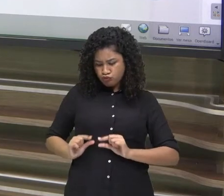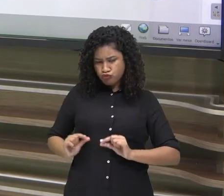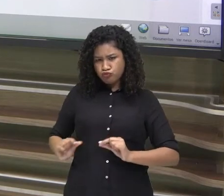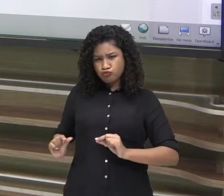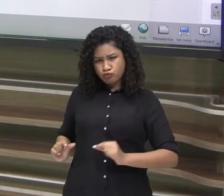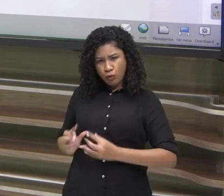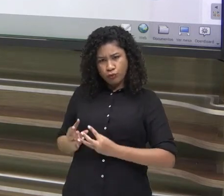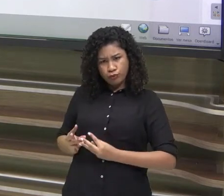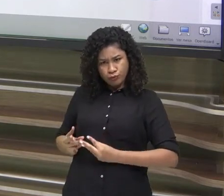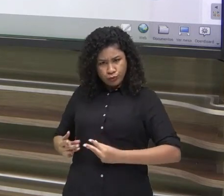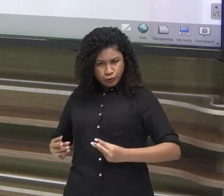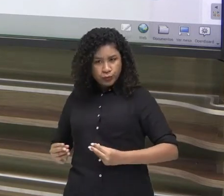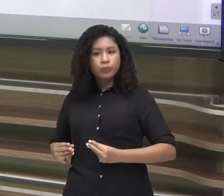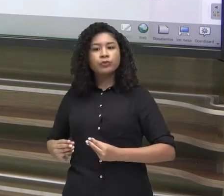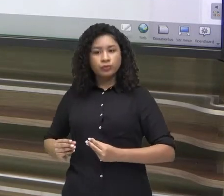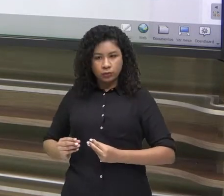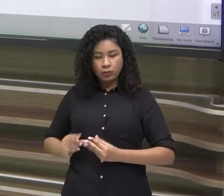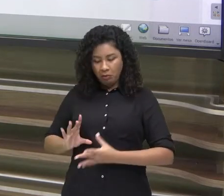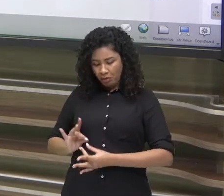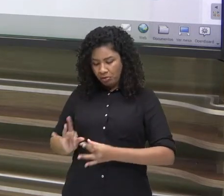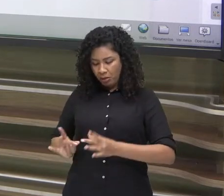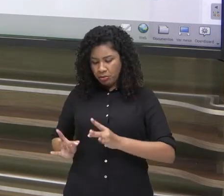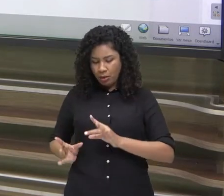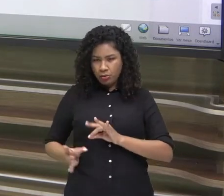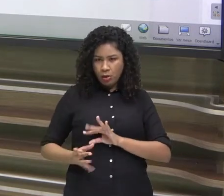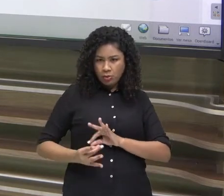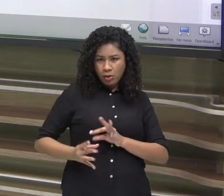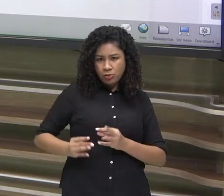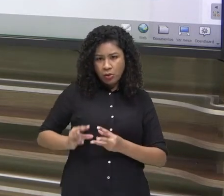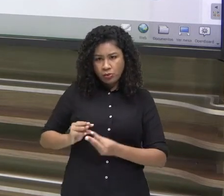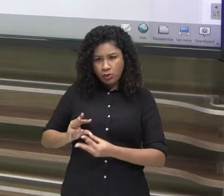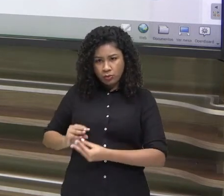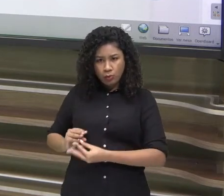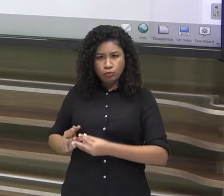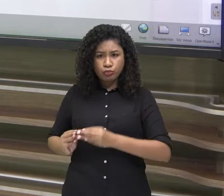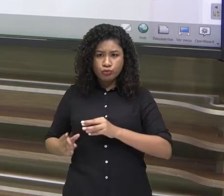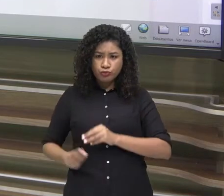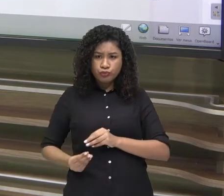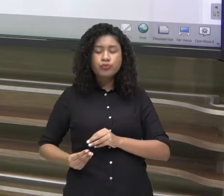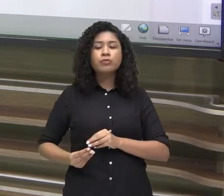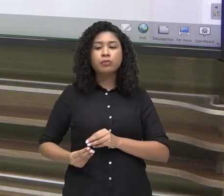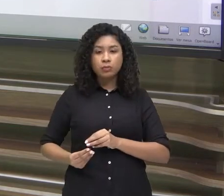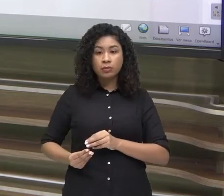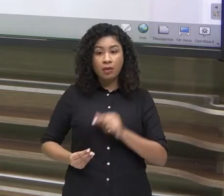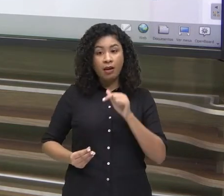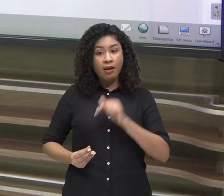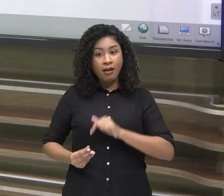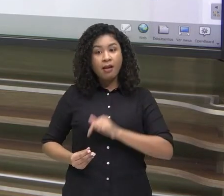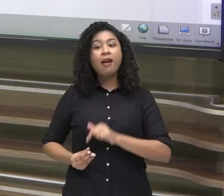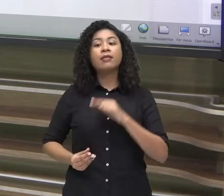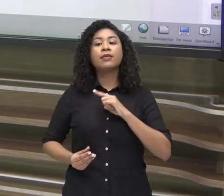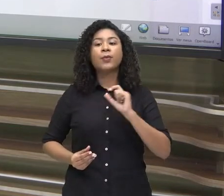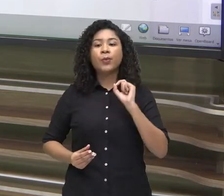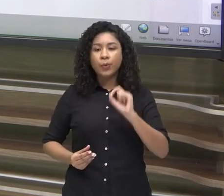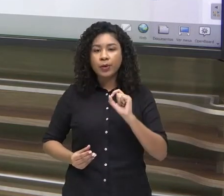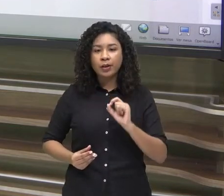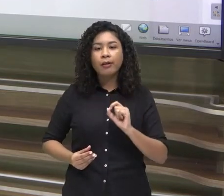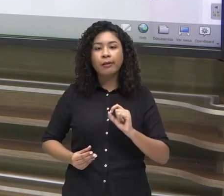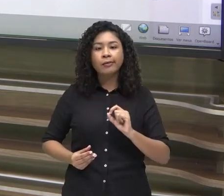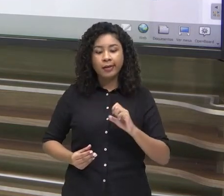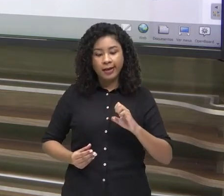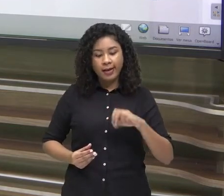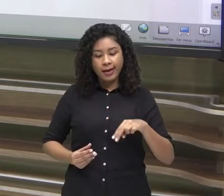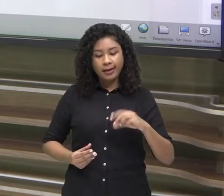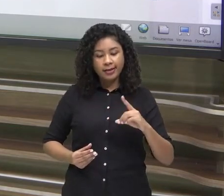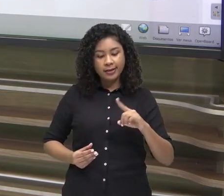bile fez ali a sua emulsificação das gorduras, que ela transformou ela em gotas, aí é que vem a ação das enzimas,